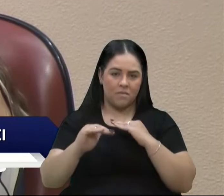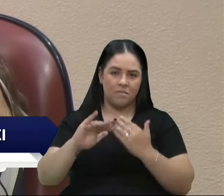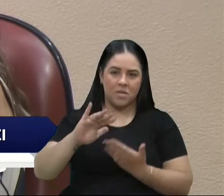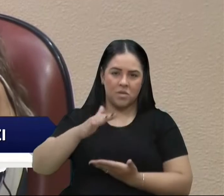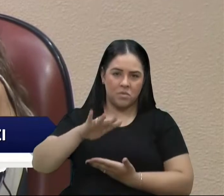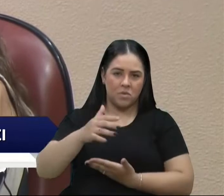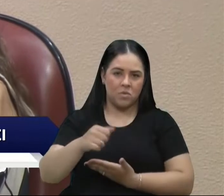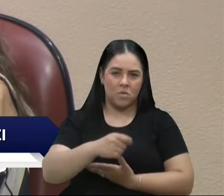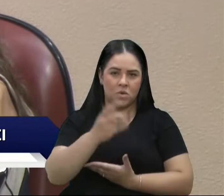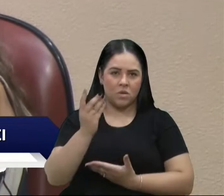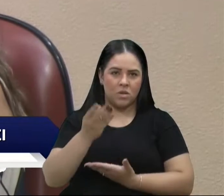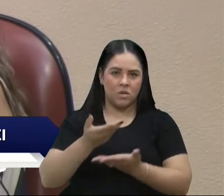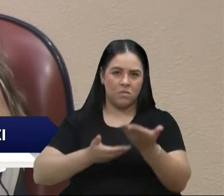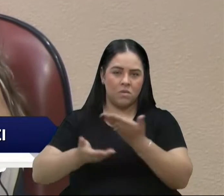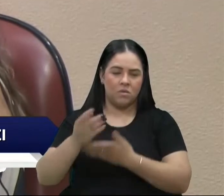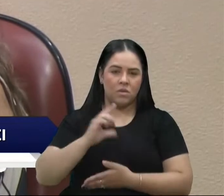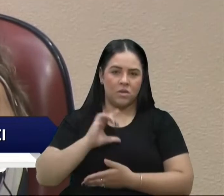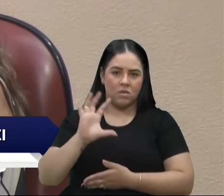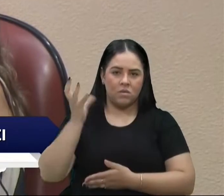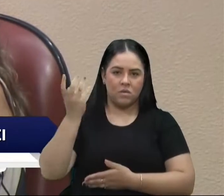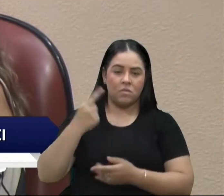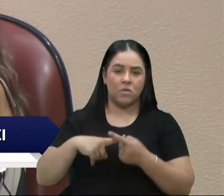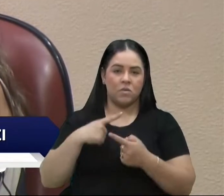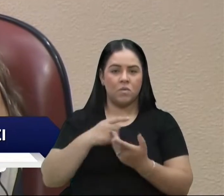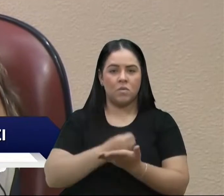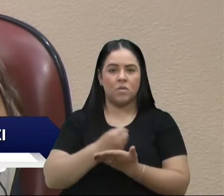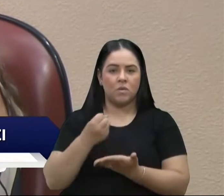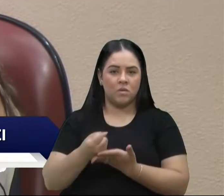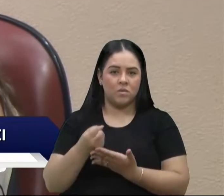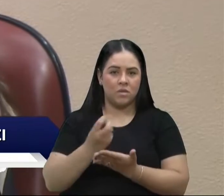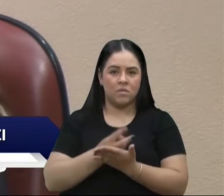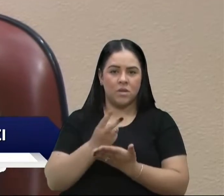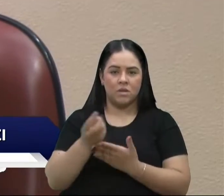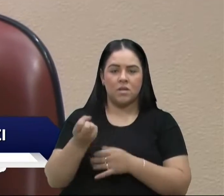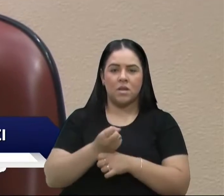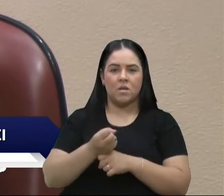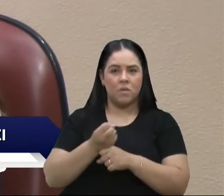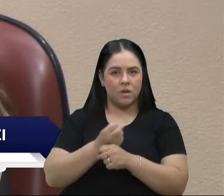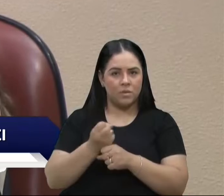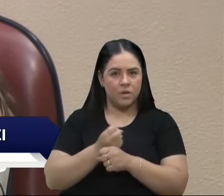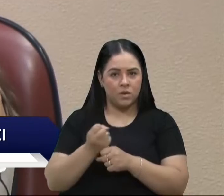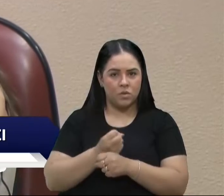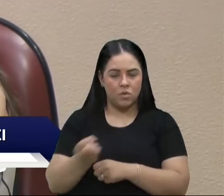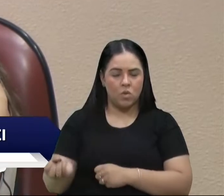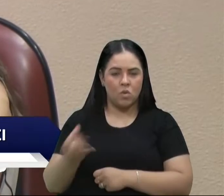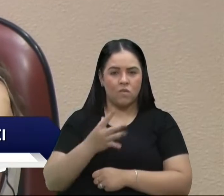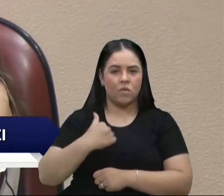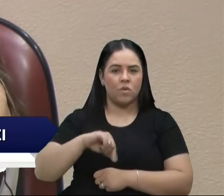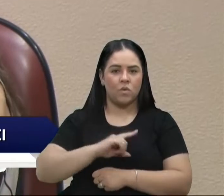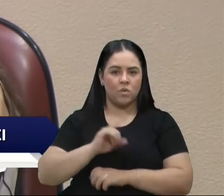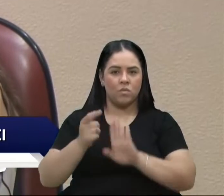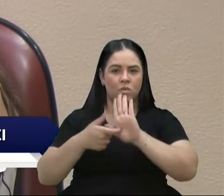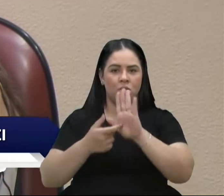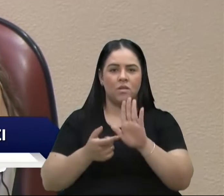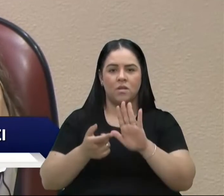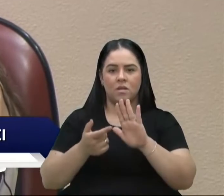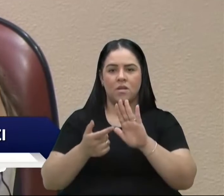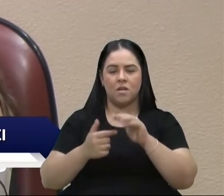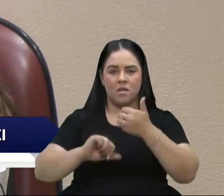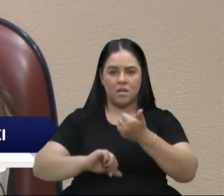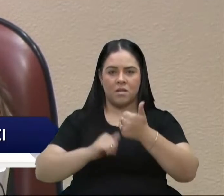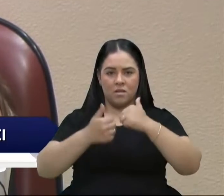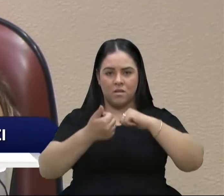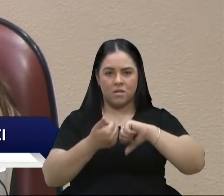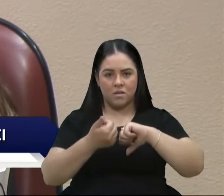são realizados, né? Até porque os contratos, todos os anos, quando são renovados, a gente traz essa análise histórica e, às